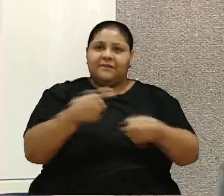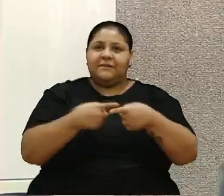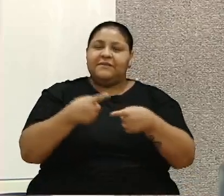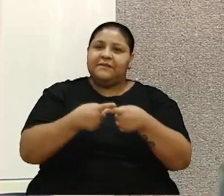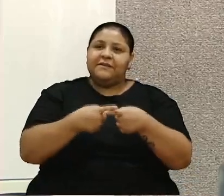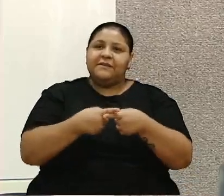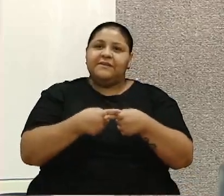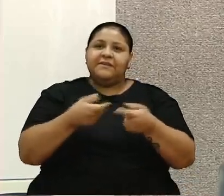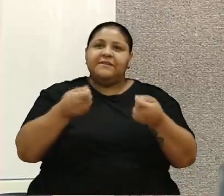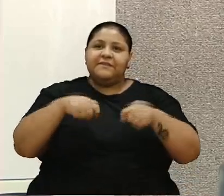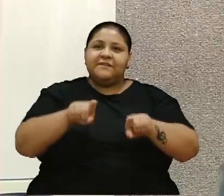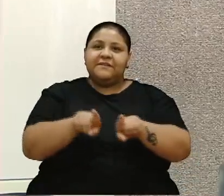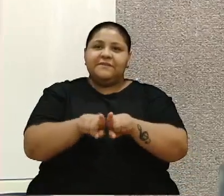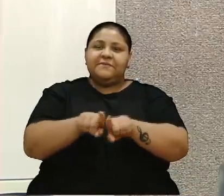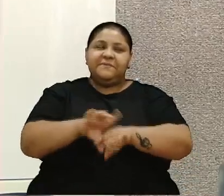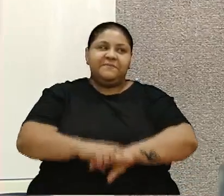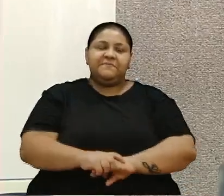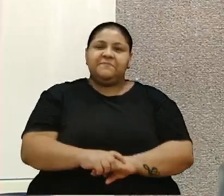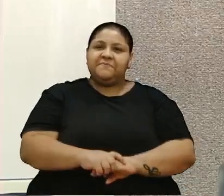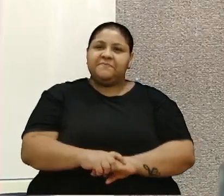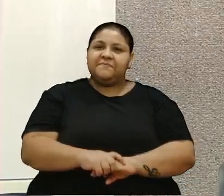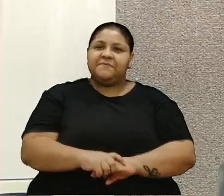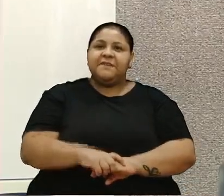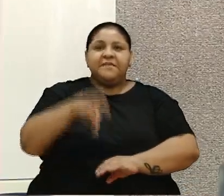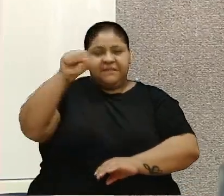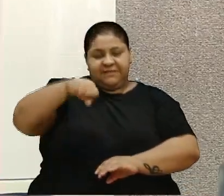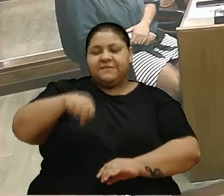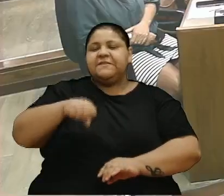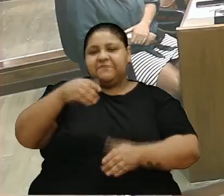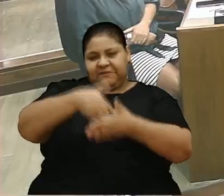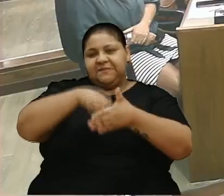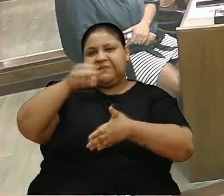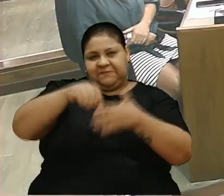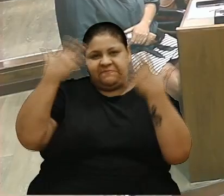muito dessas atitudes, né, e serei favorável. Parabéns. Para declarar voto, presidente.